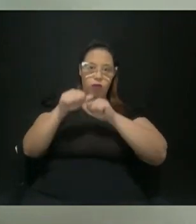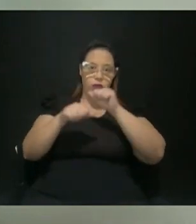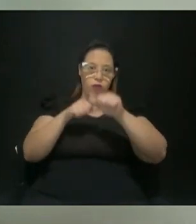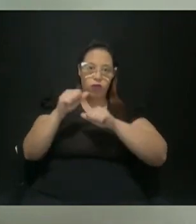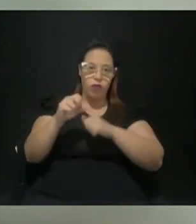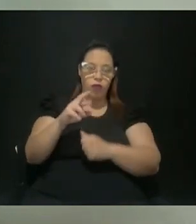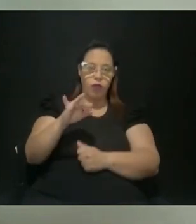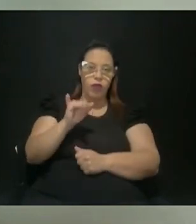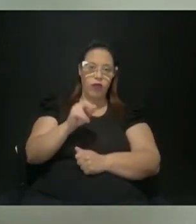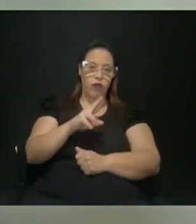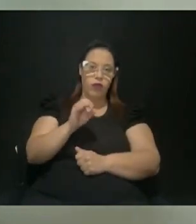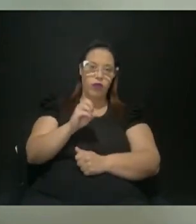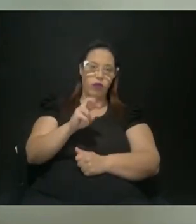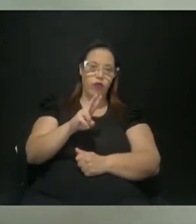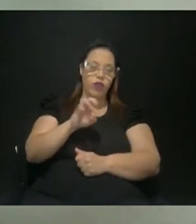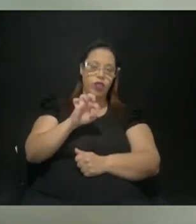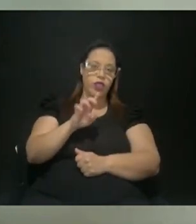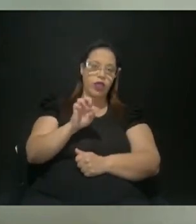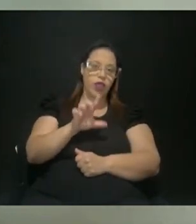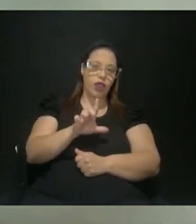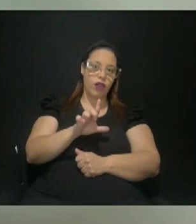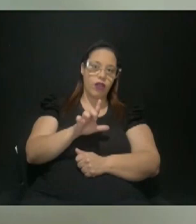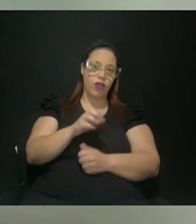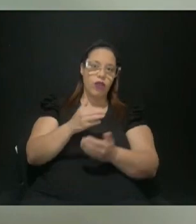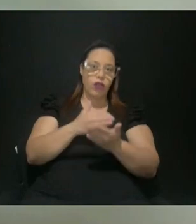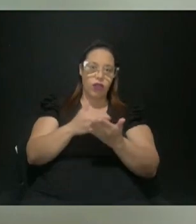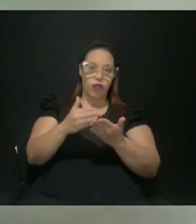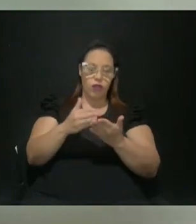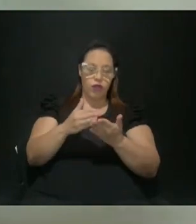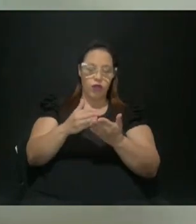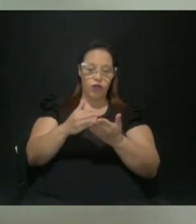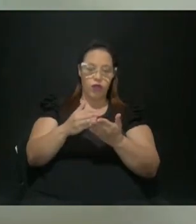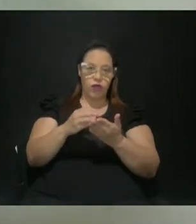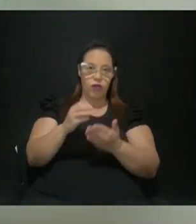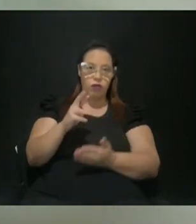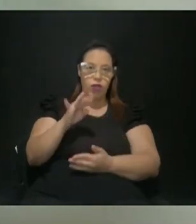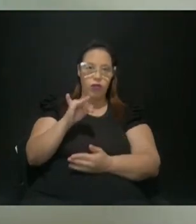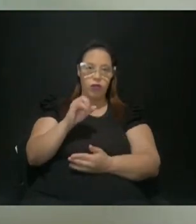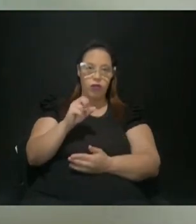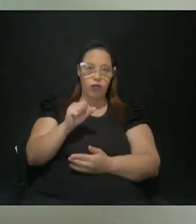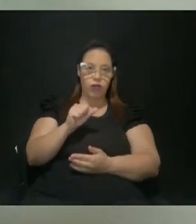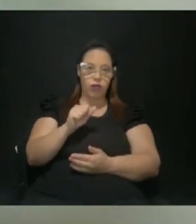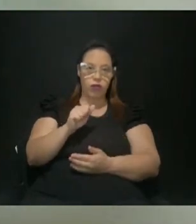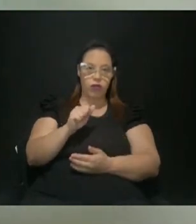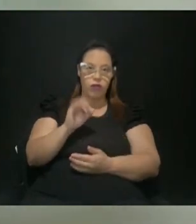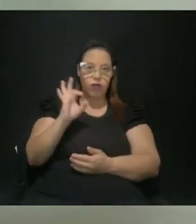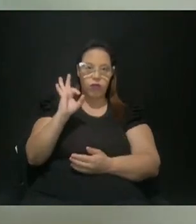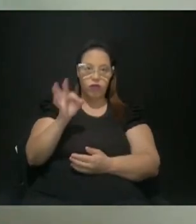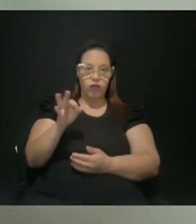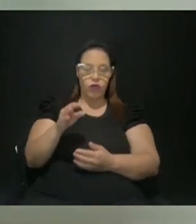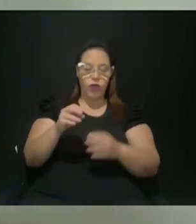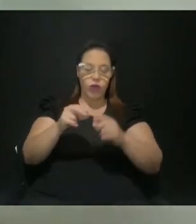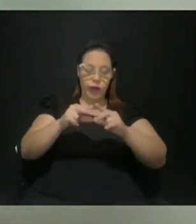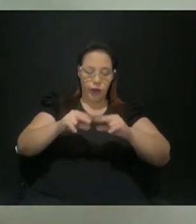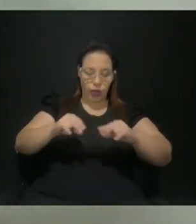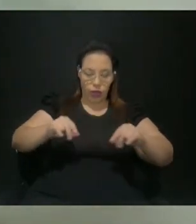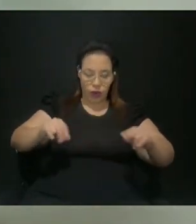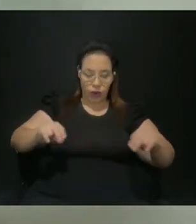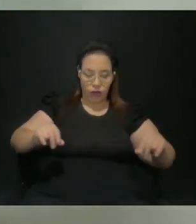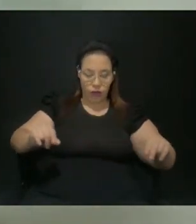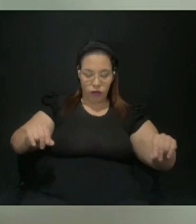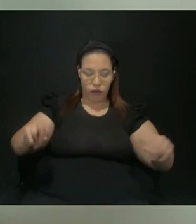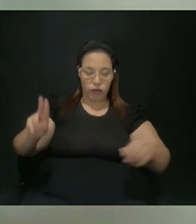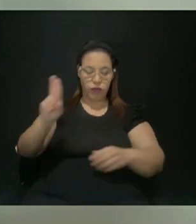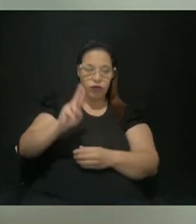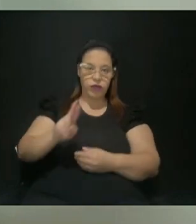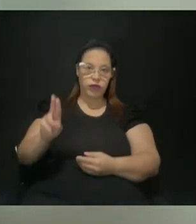né? E esse carvão, esse produto, o biochar, ele pode ser utilizado justamente no solo, e ele tem diversos